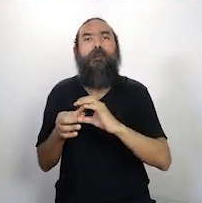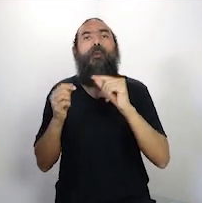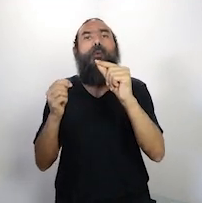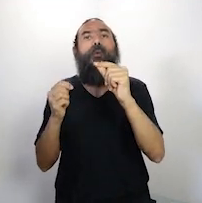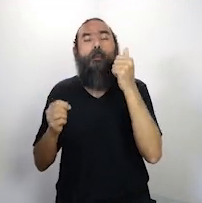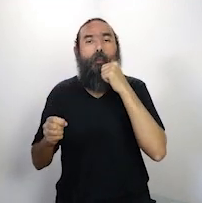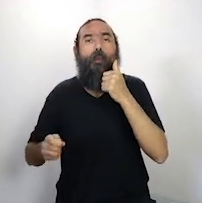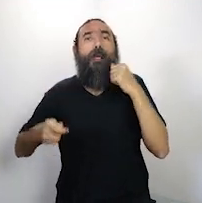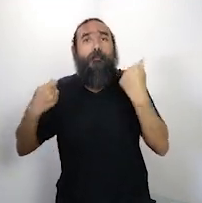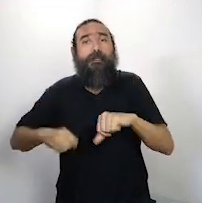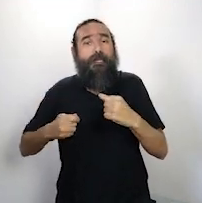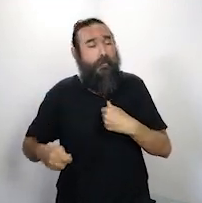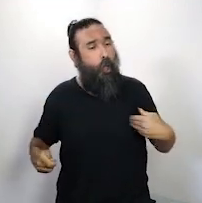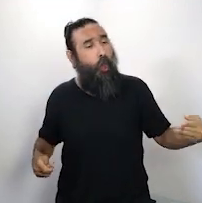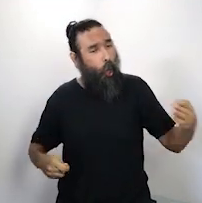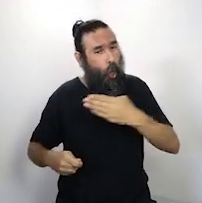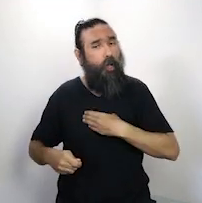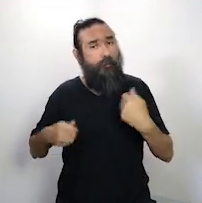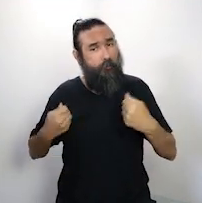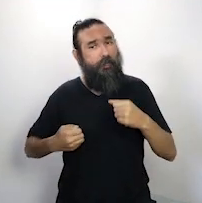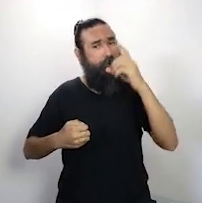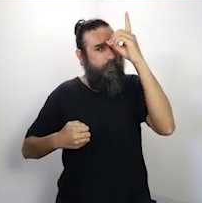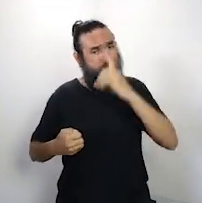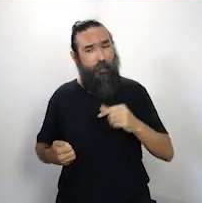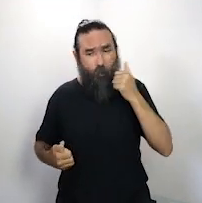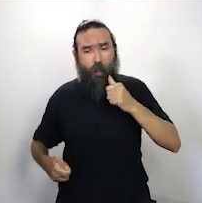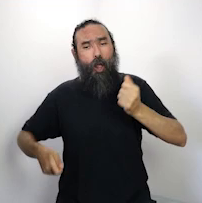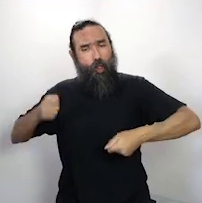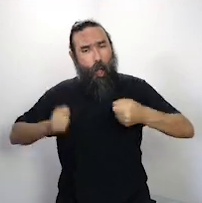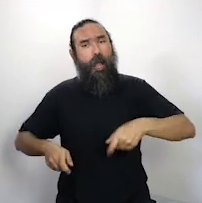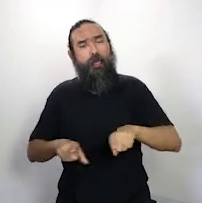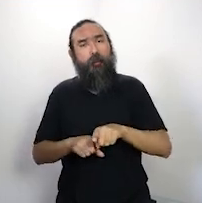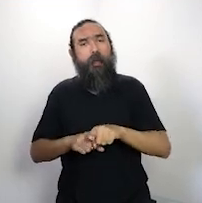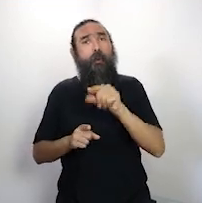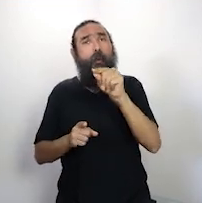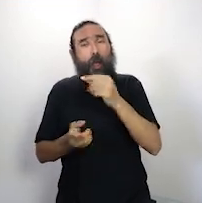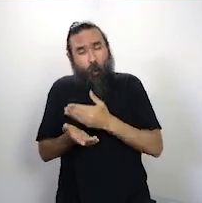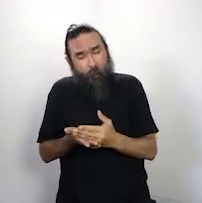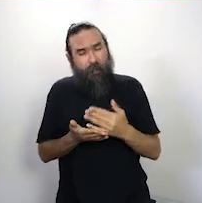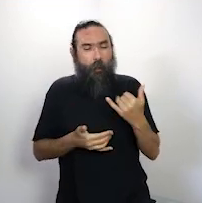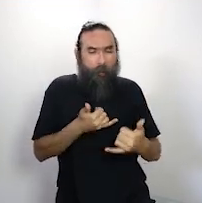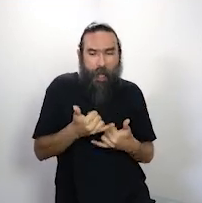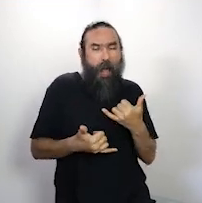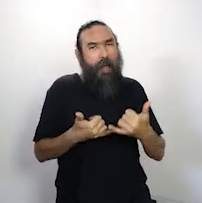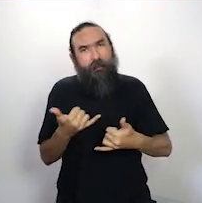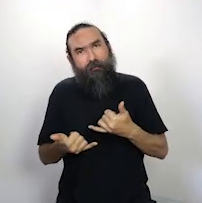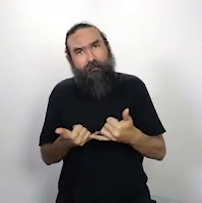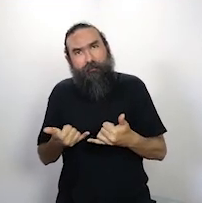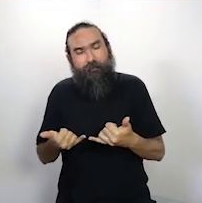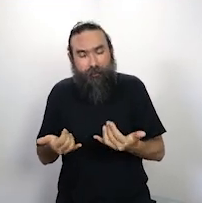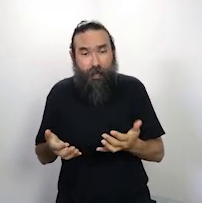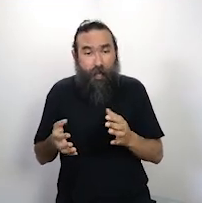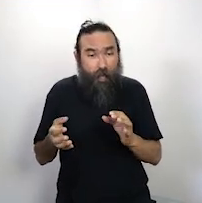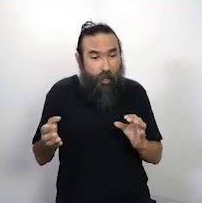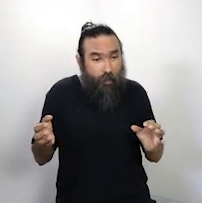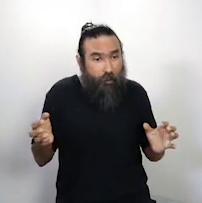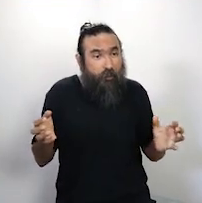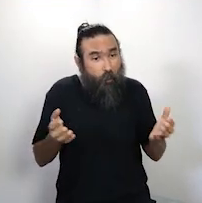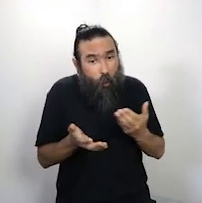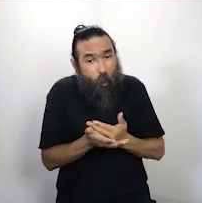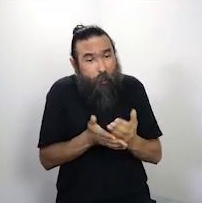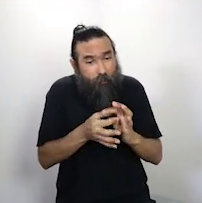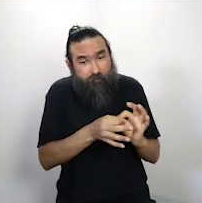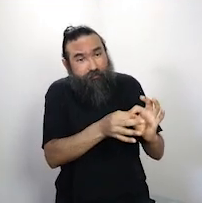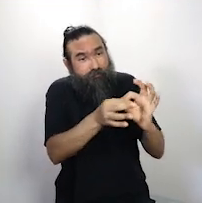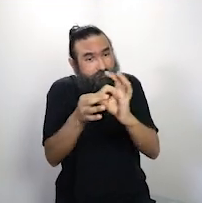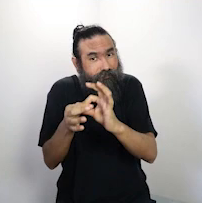um espaço nosso, para tocar só nós mulheres juntos. Começou realmente uma brincadeira. Nesse movimento, a gente se juntar, a gente se unir, e tá